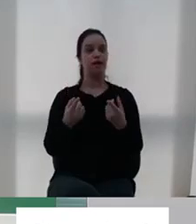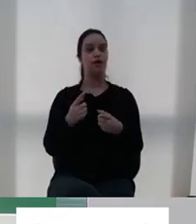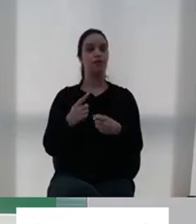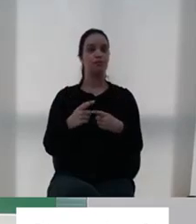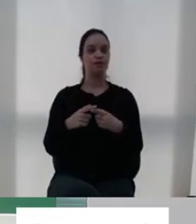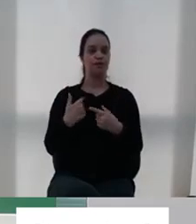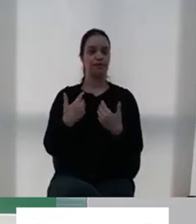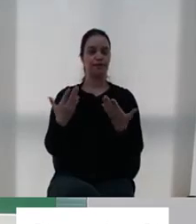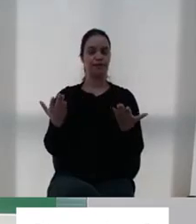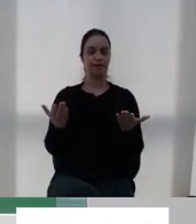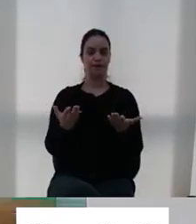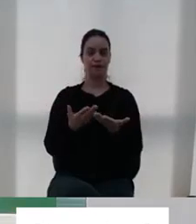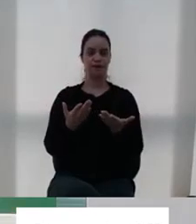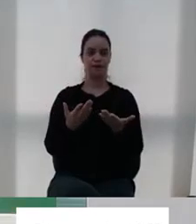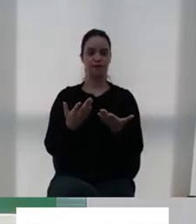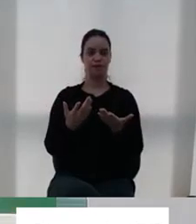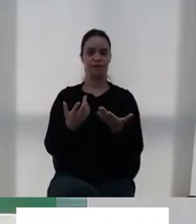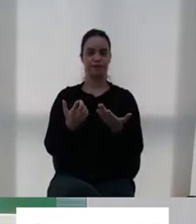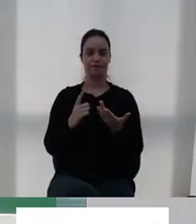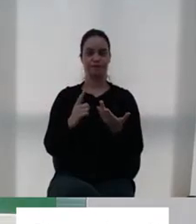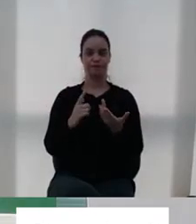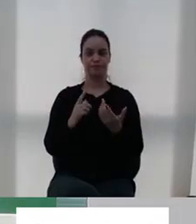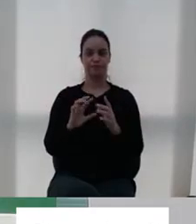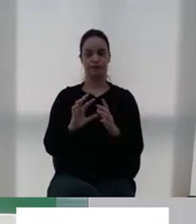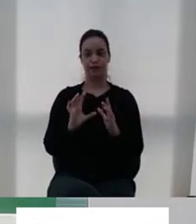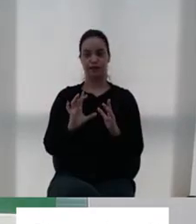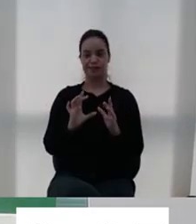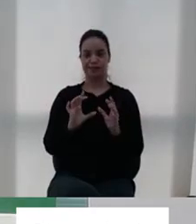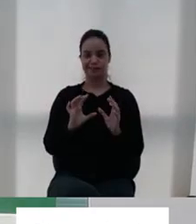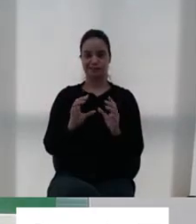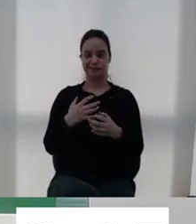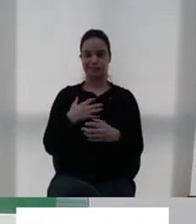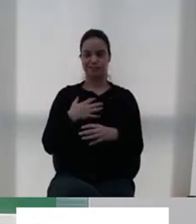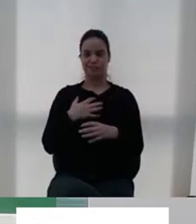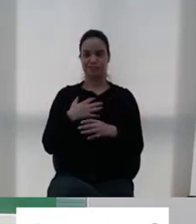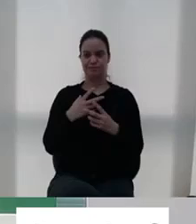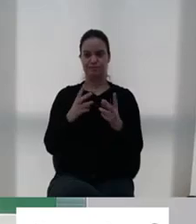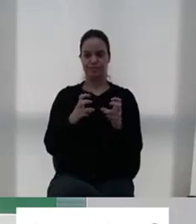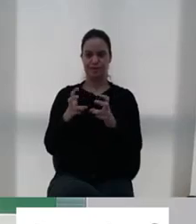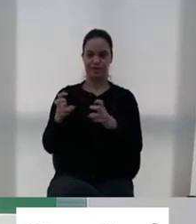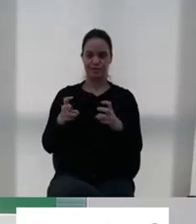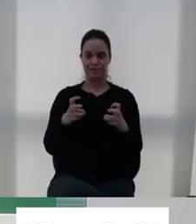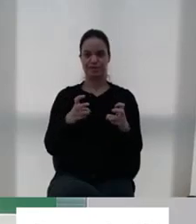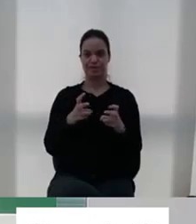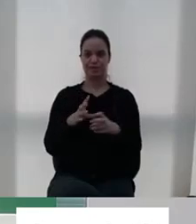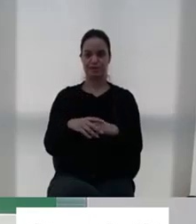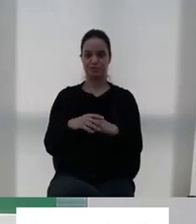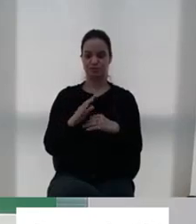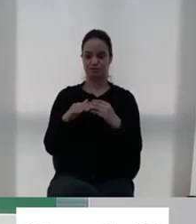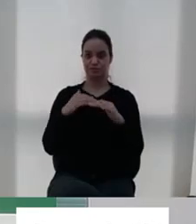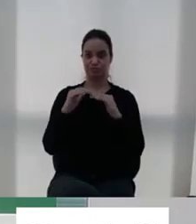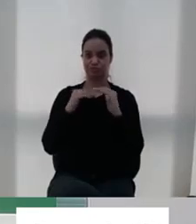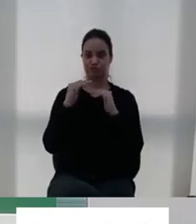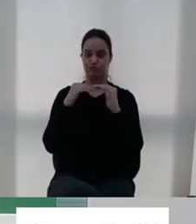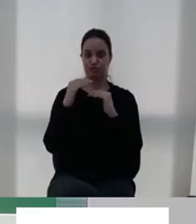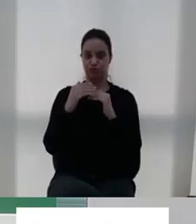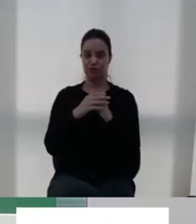porque com a chegada aqui dos AT4s, algo que a unidade sentiu e que demorou até engrenar um pouco, foi